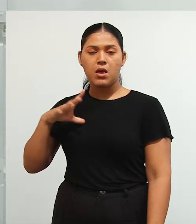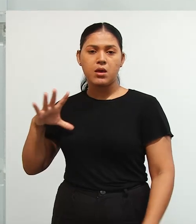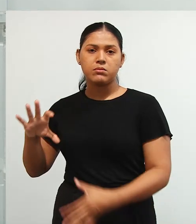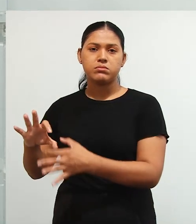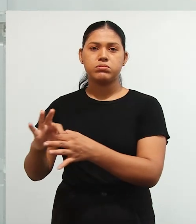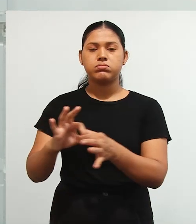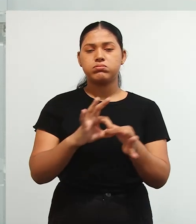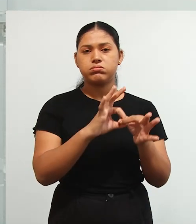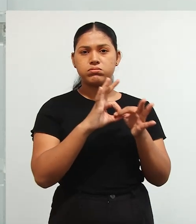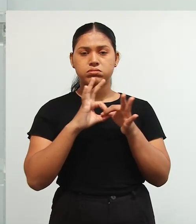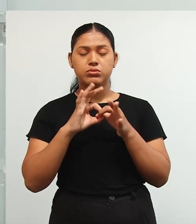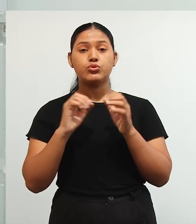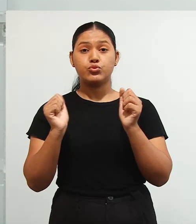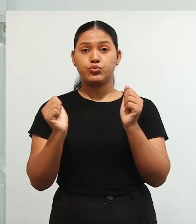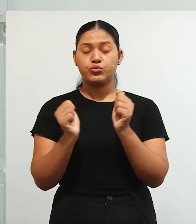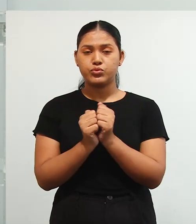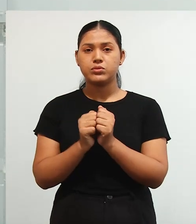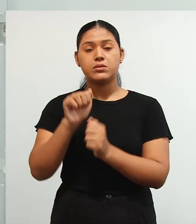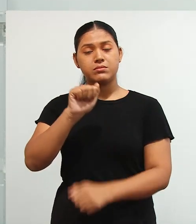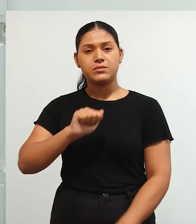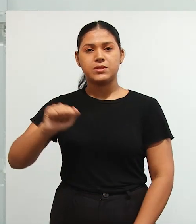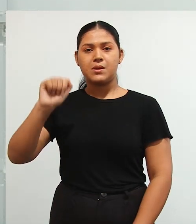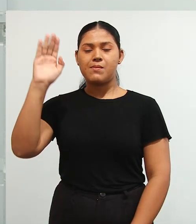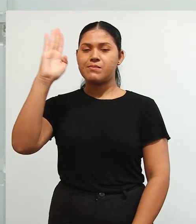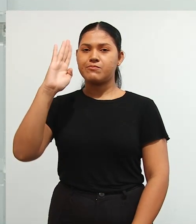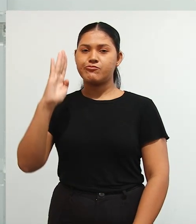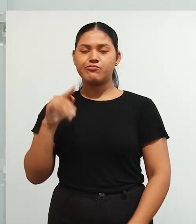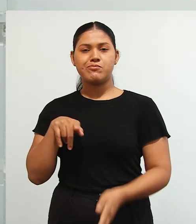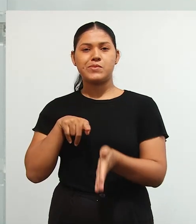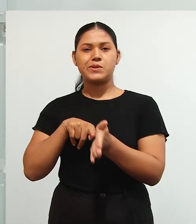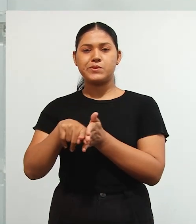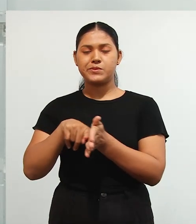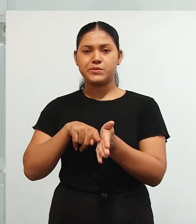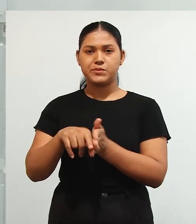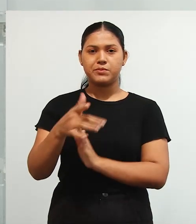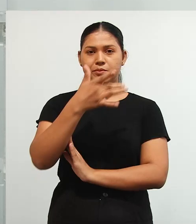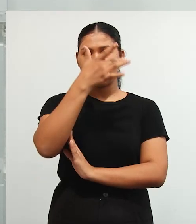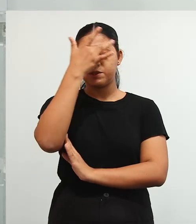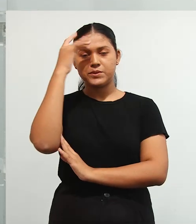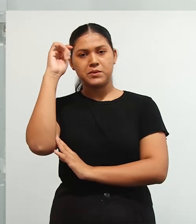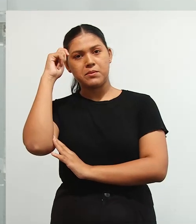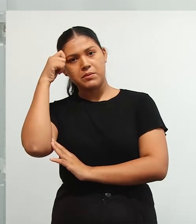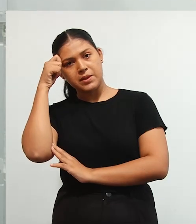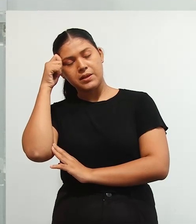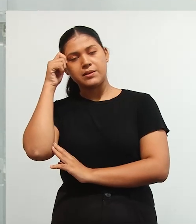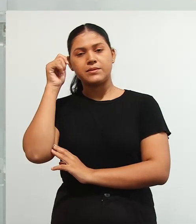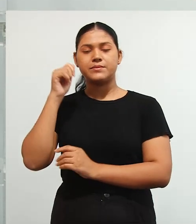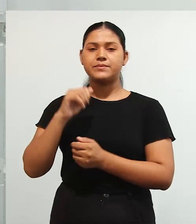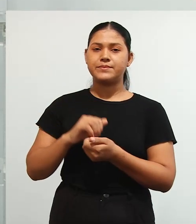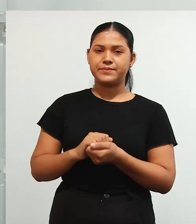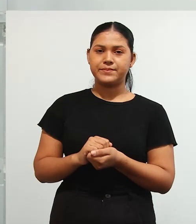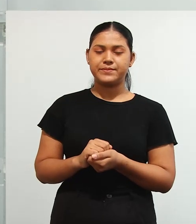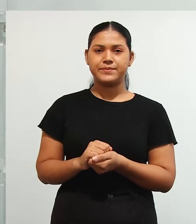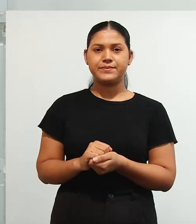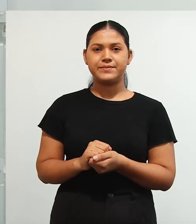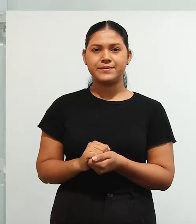chamada Associação Brasileira de Pesquisadoras e Pesquisadores Negras e Negros, a ABPN, tá